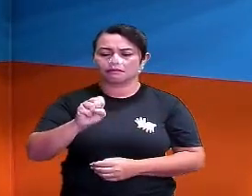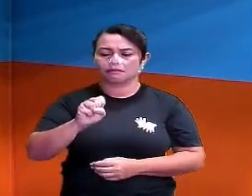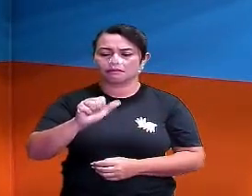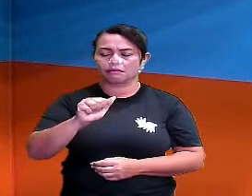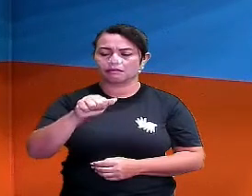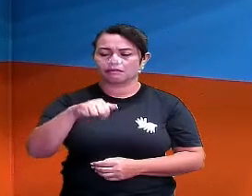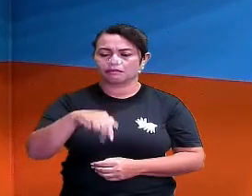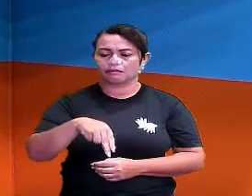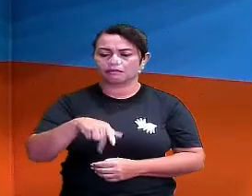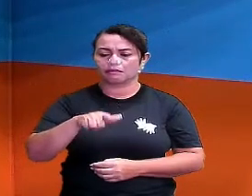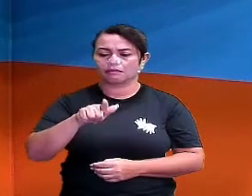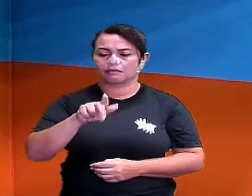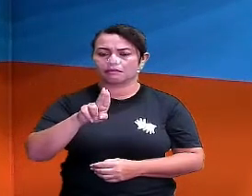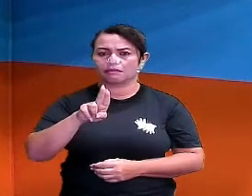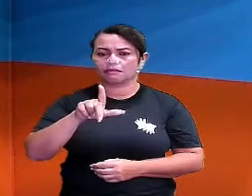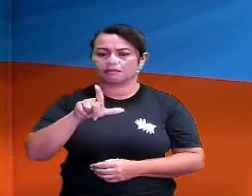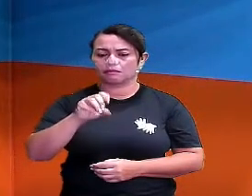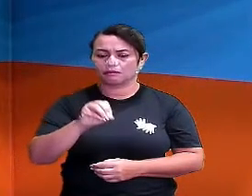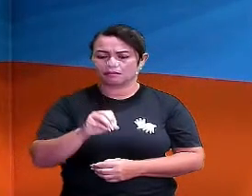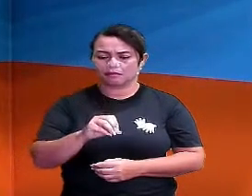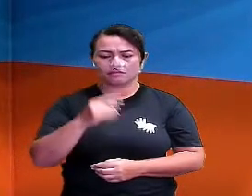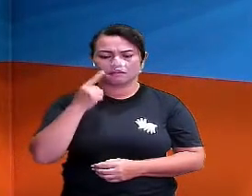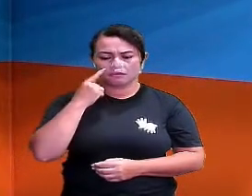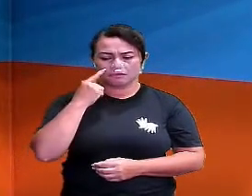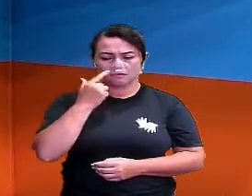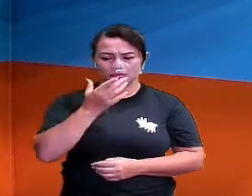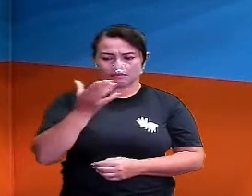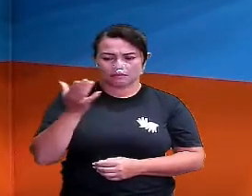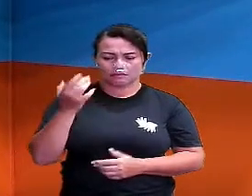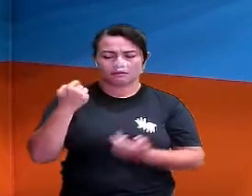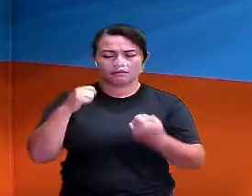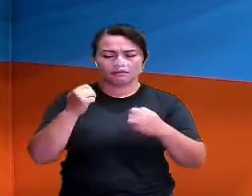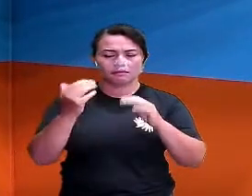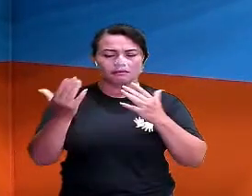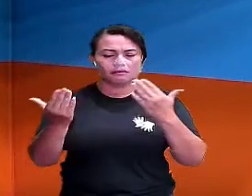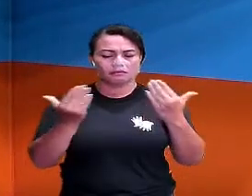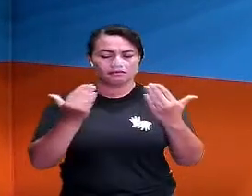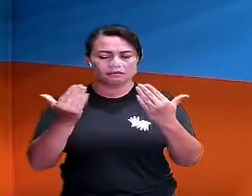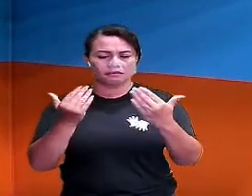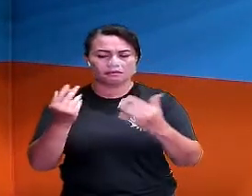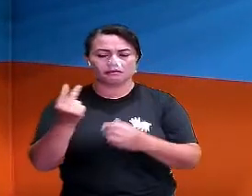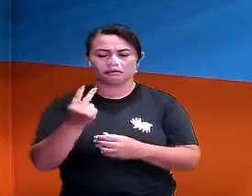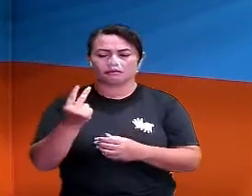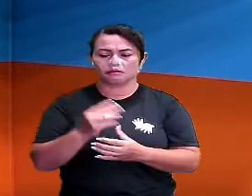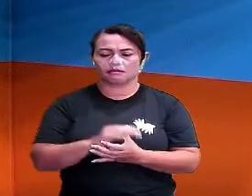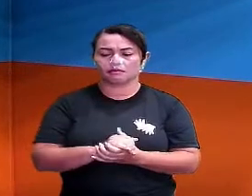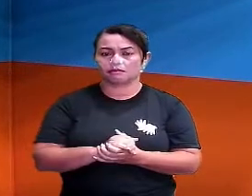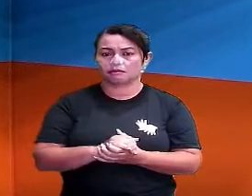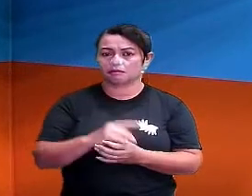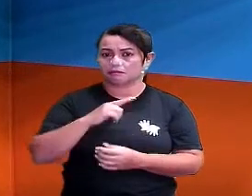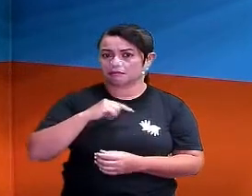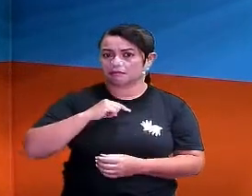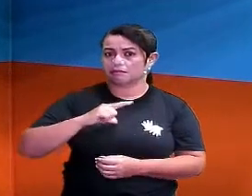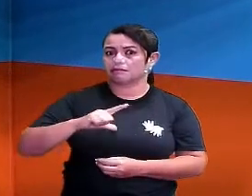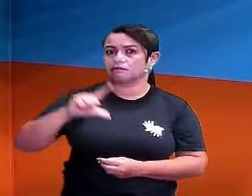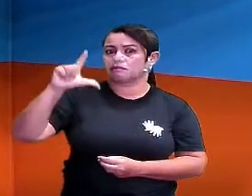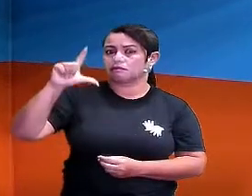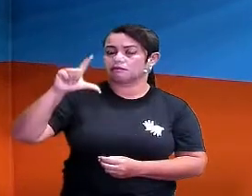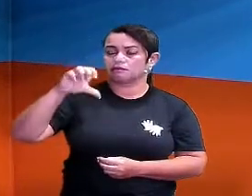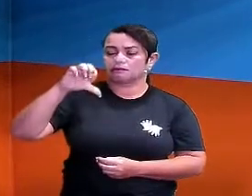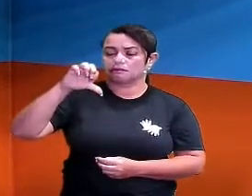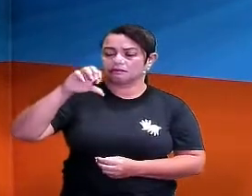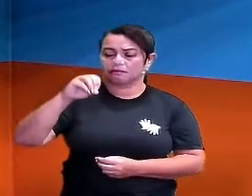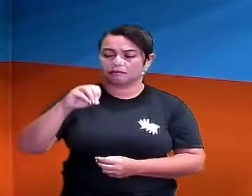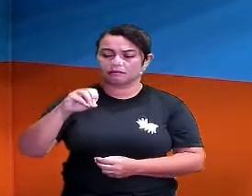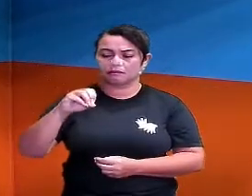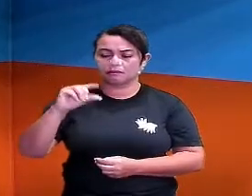graus e 180 graus, né? Ele precisa estar entre esses dois valores, maior que 90 e menor que